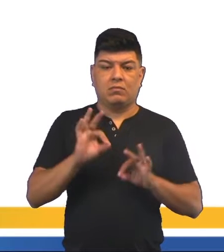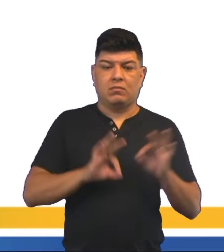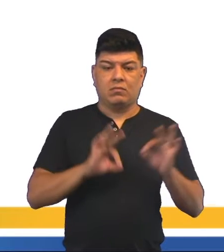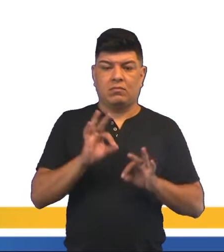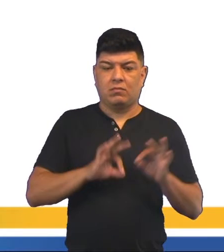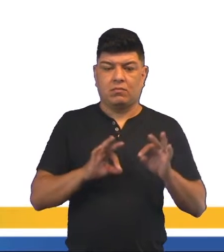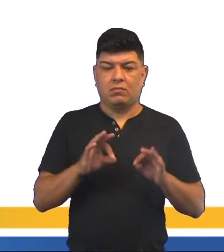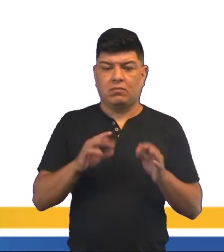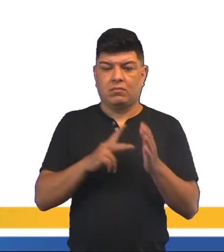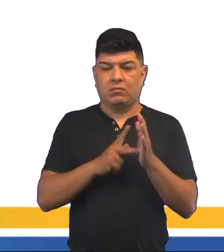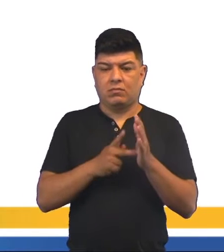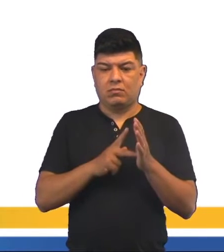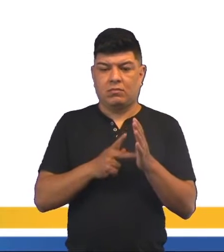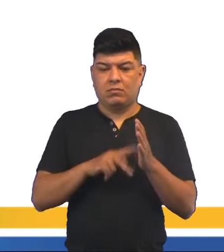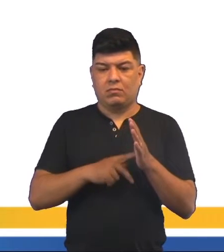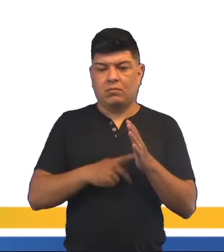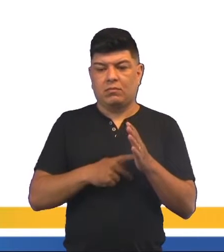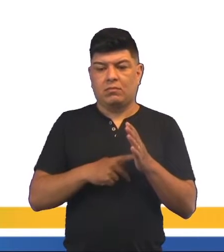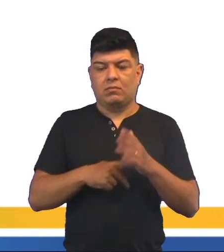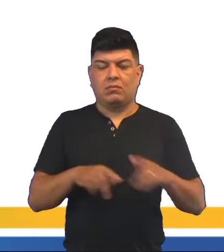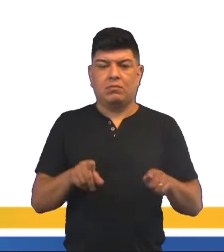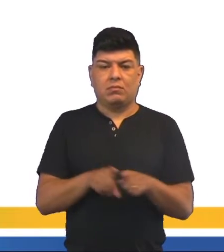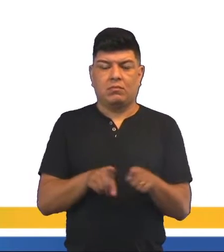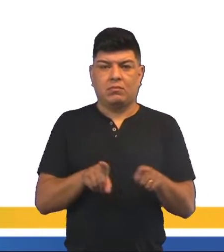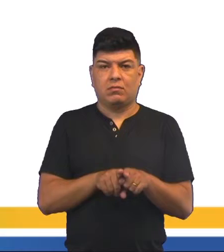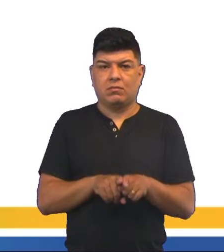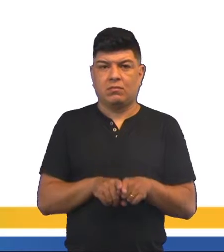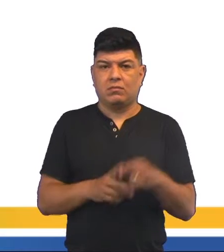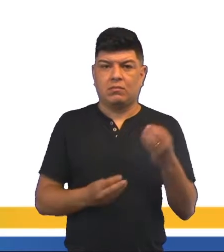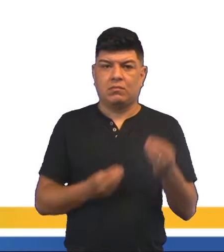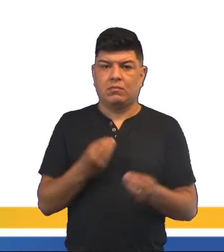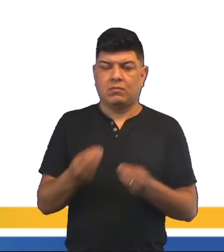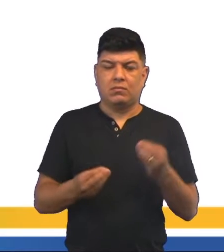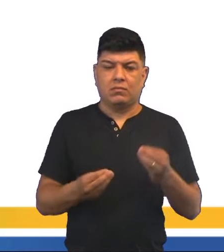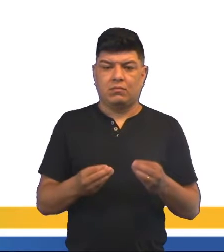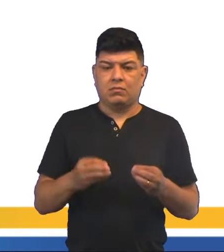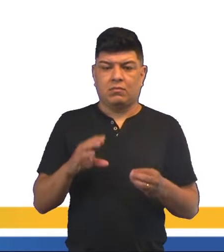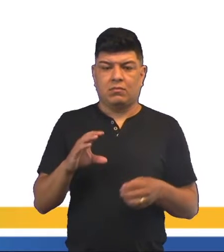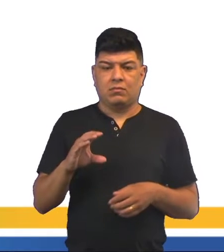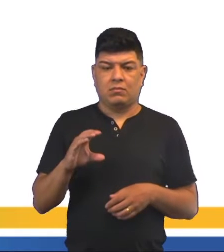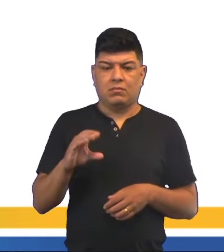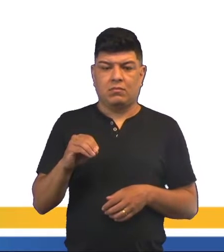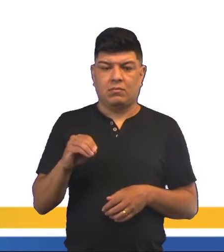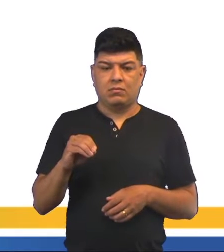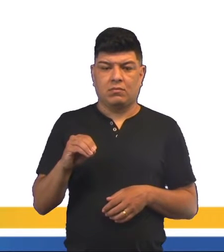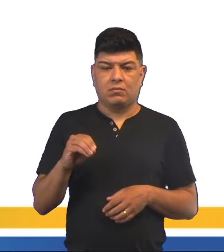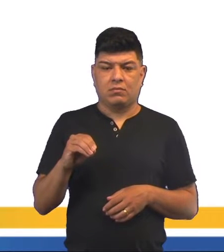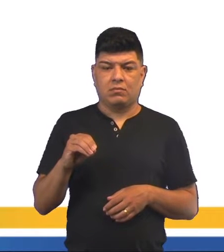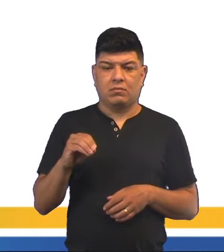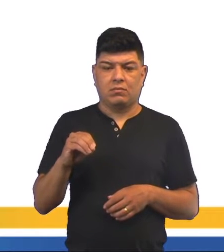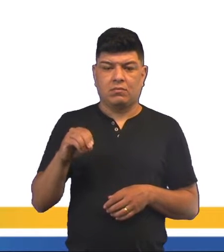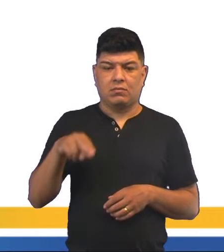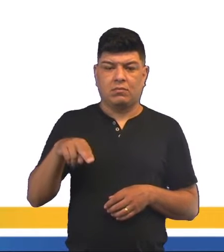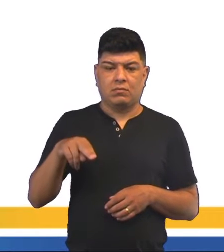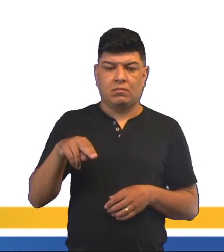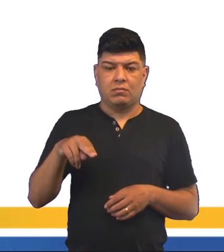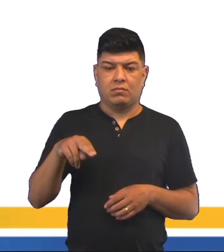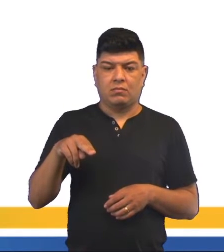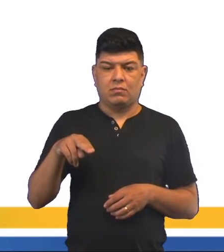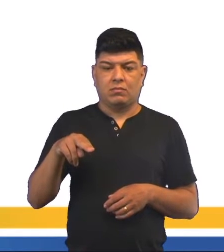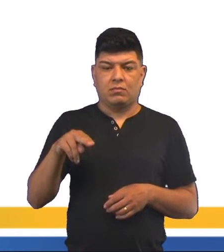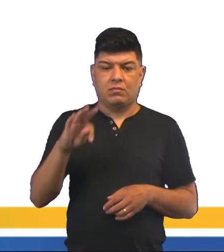organizações sindicais, né, como o CONTAGE, né, a Confederação dos Trabalhadores em Agricultura,